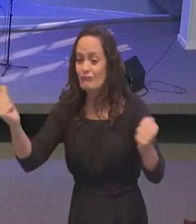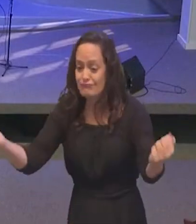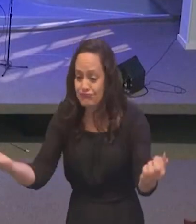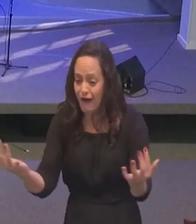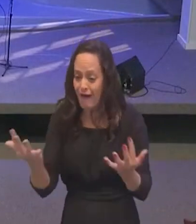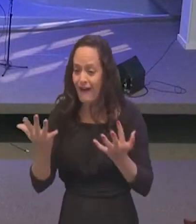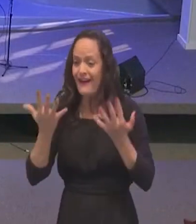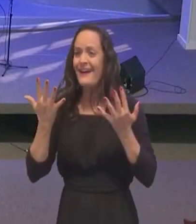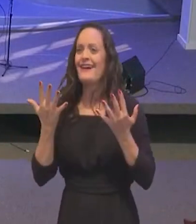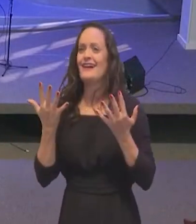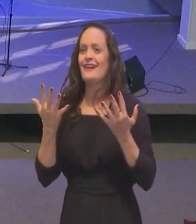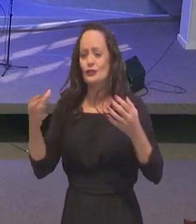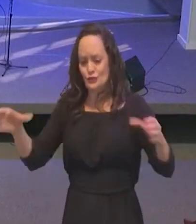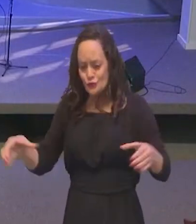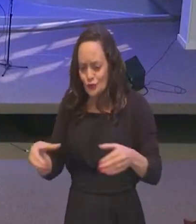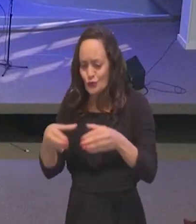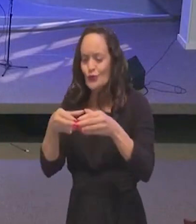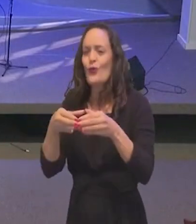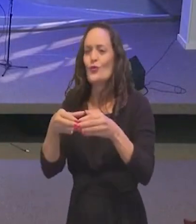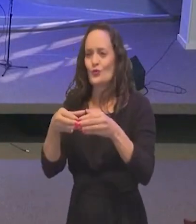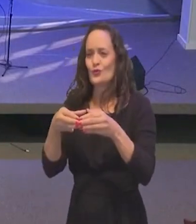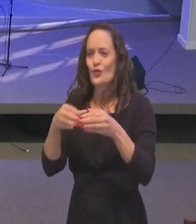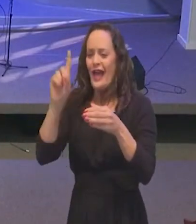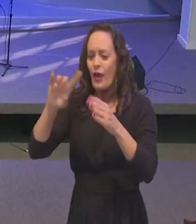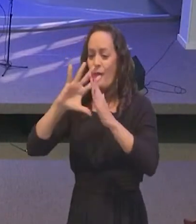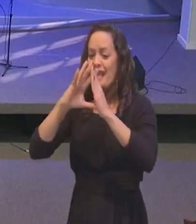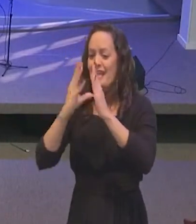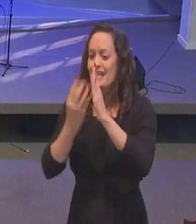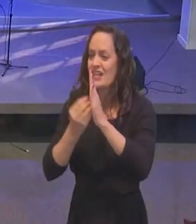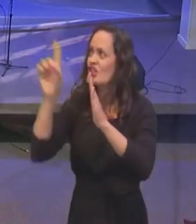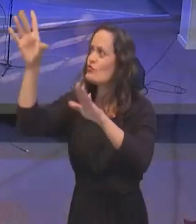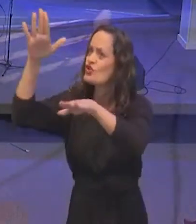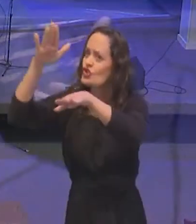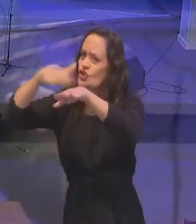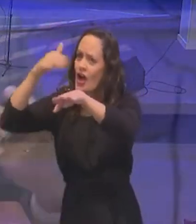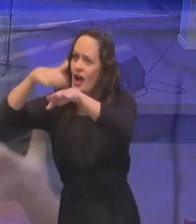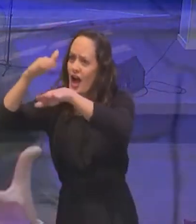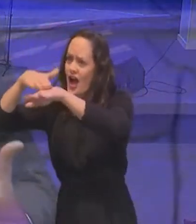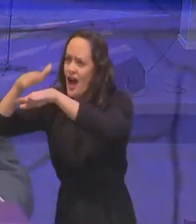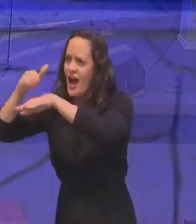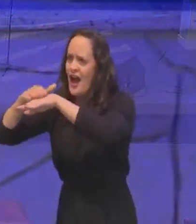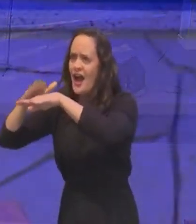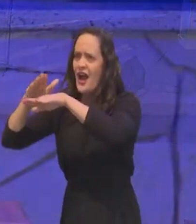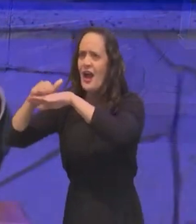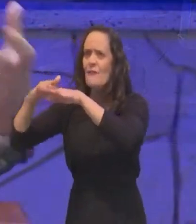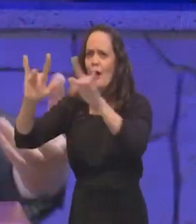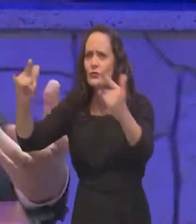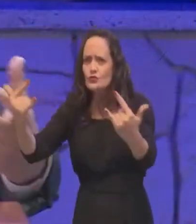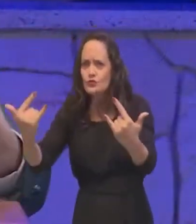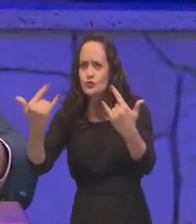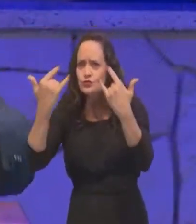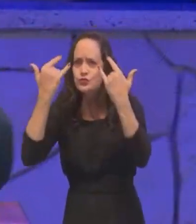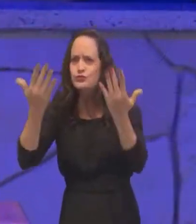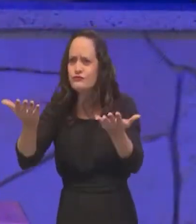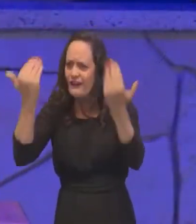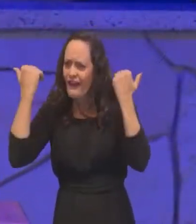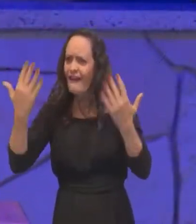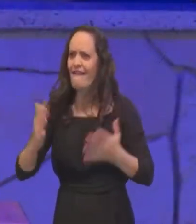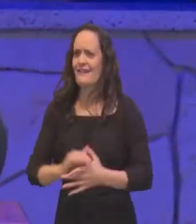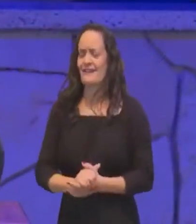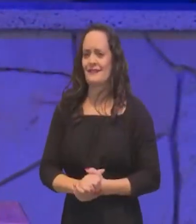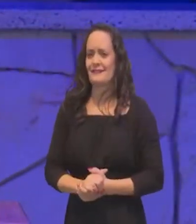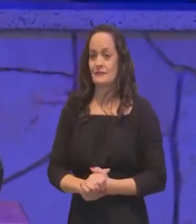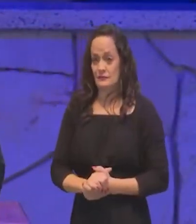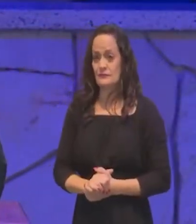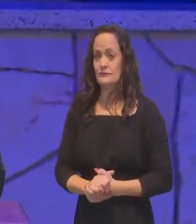igreja, de separados, esta igreja de chamados, é uma ideia que Deus atrai as pessoas para o encontro com Ele. Esta ideia é